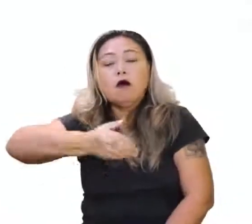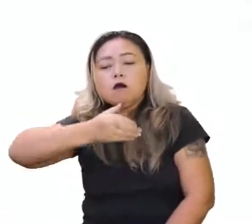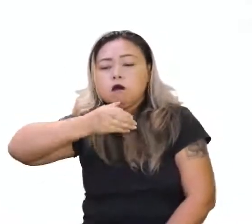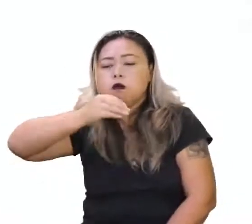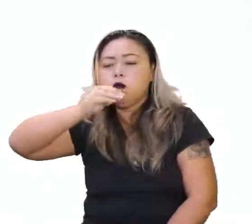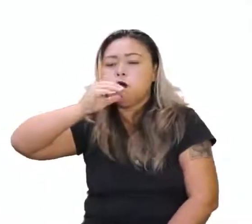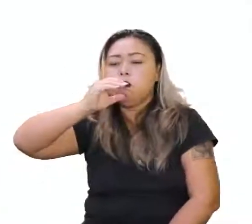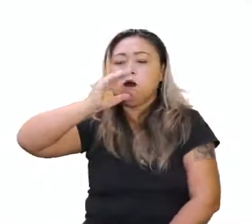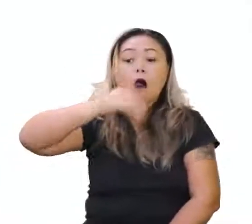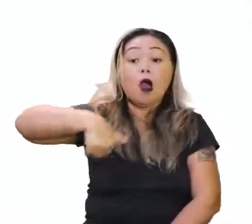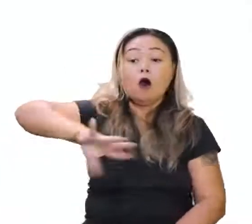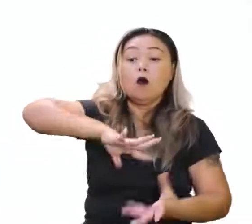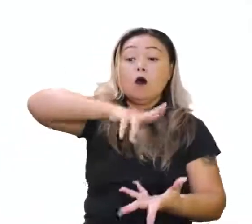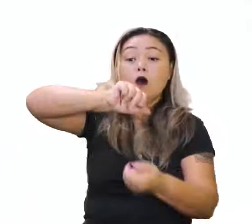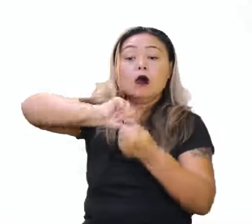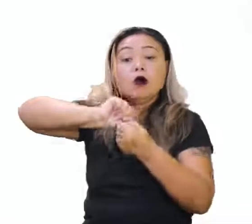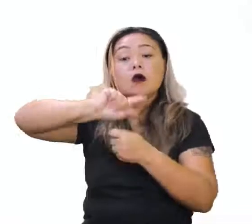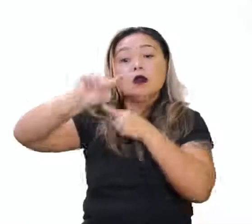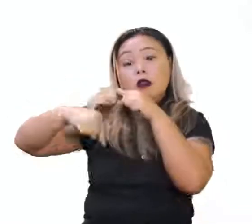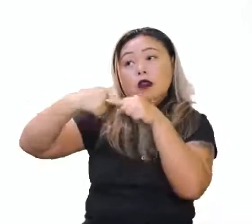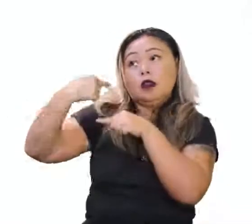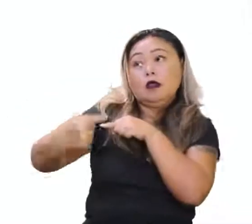no mundo, depois do leite.